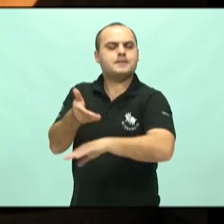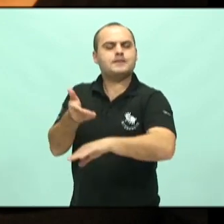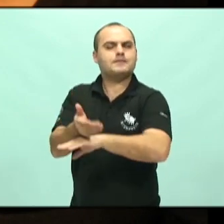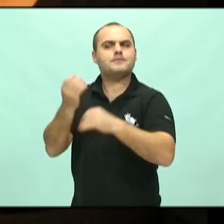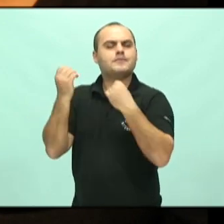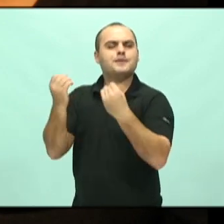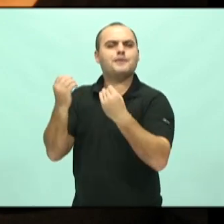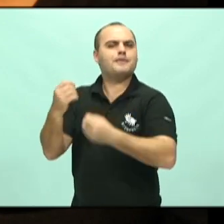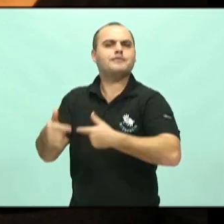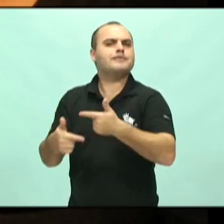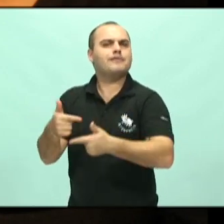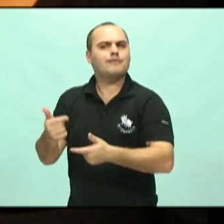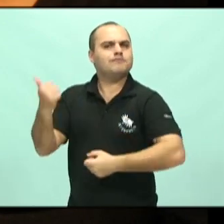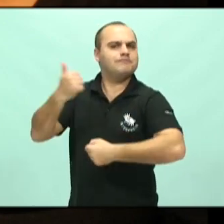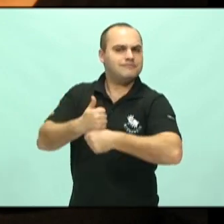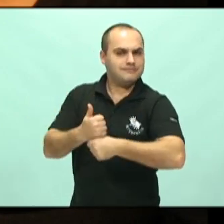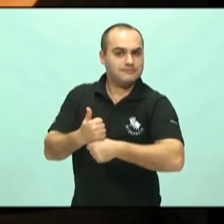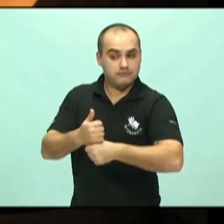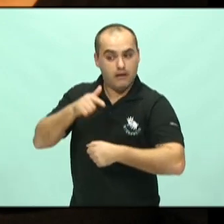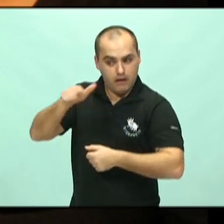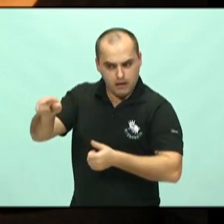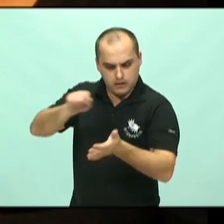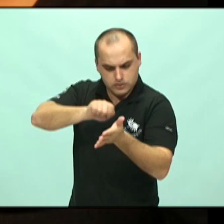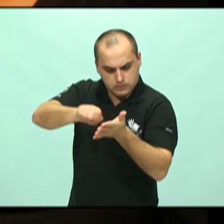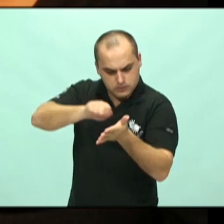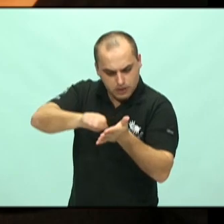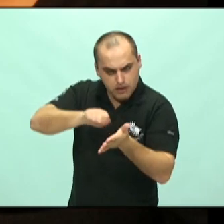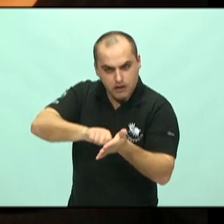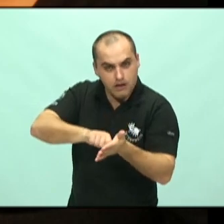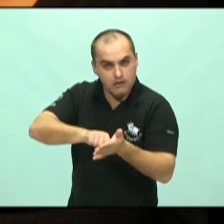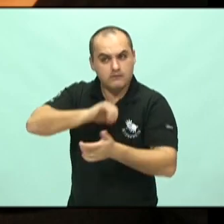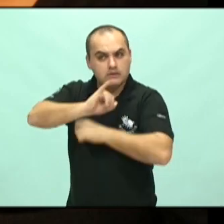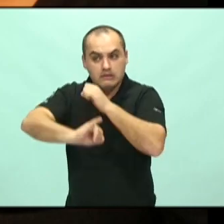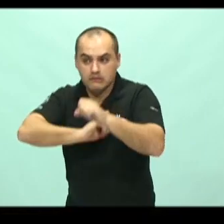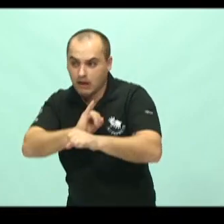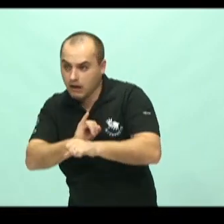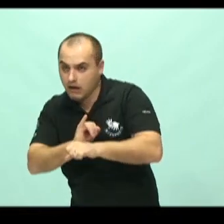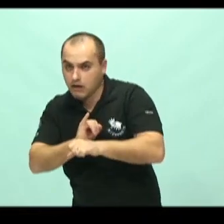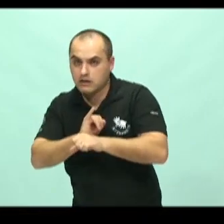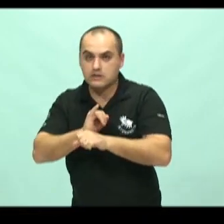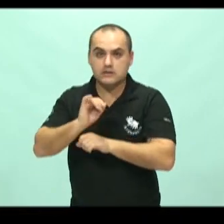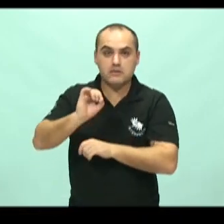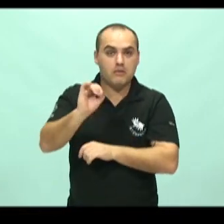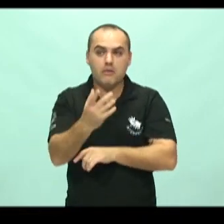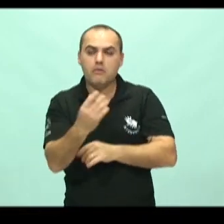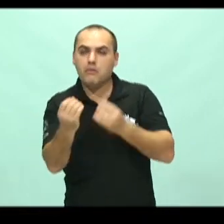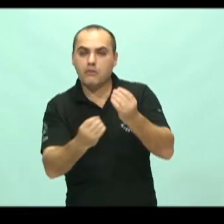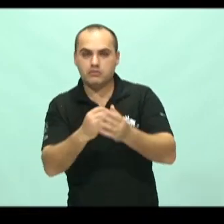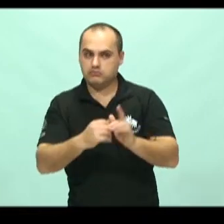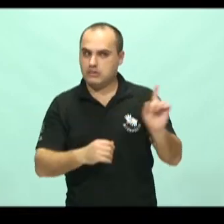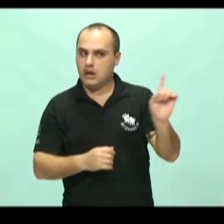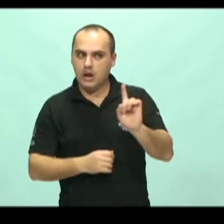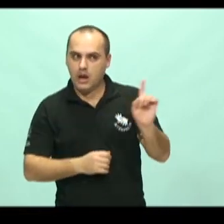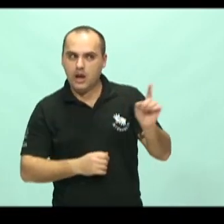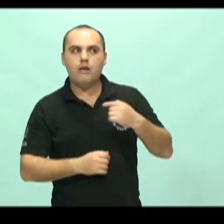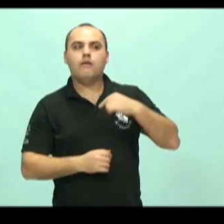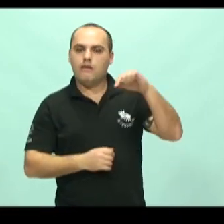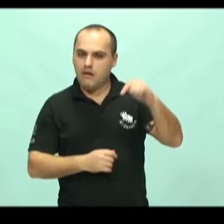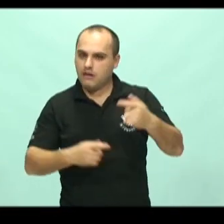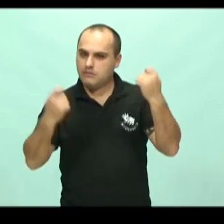a adaptação, escreve, manda para você, se comunica pela internet ou tem que ficar acompanhar ensaio? Não, ele vem para os ensaios, ele tem que